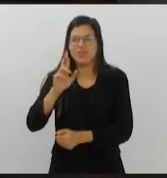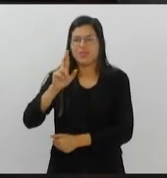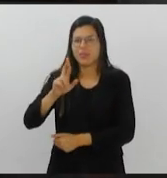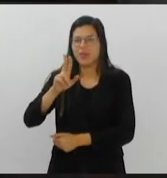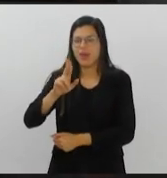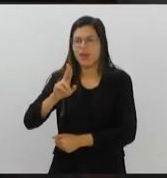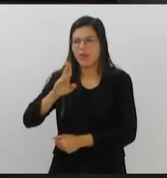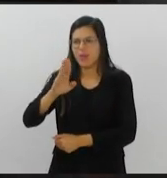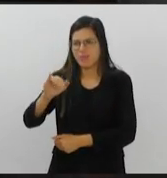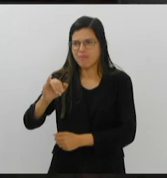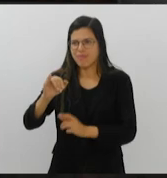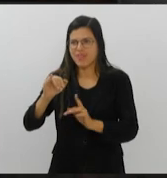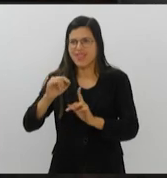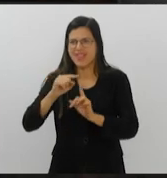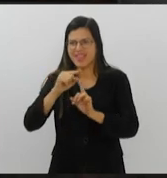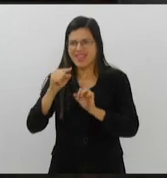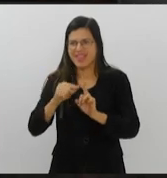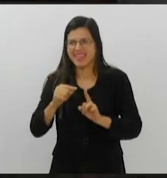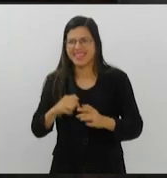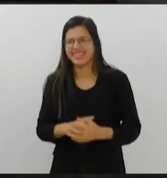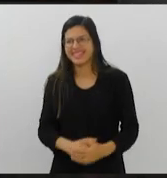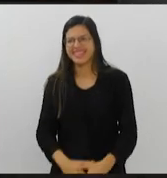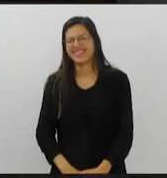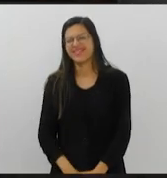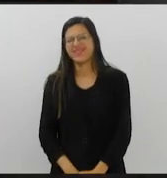deve estar toda maquiadinha também.